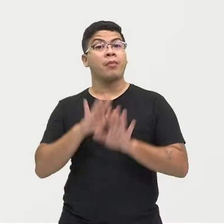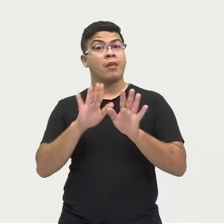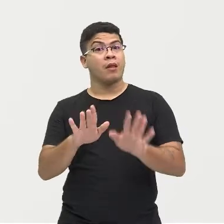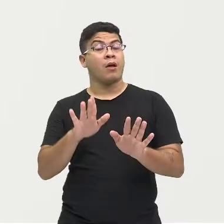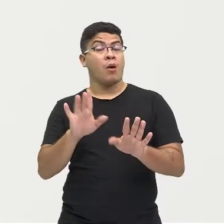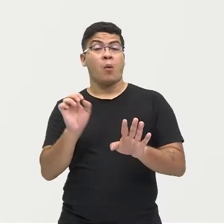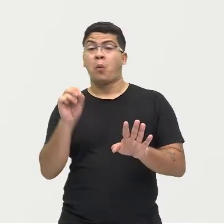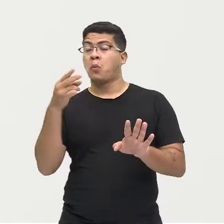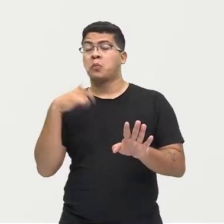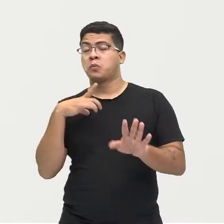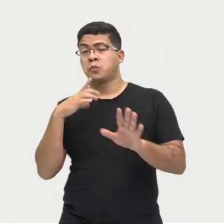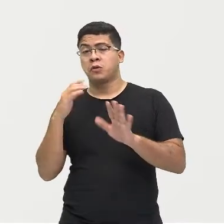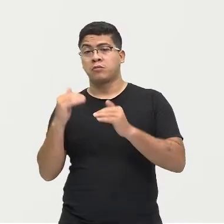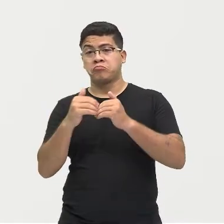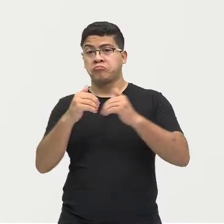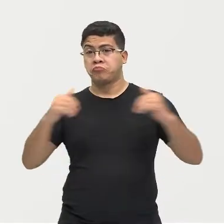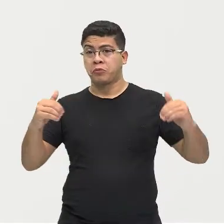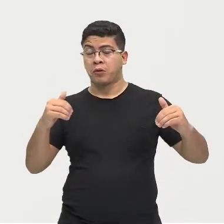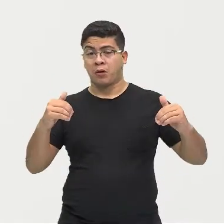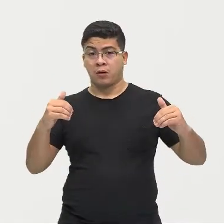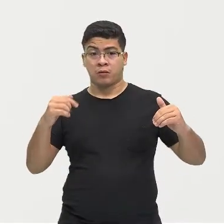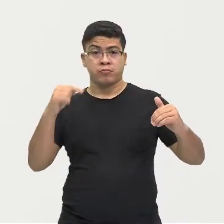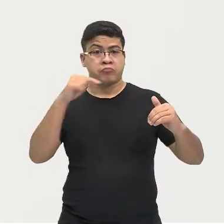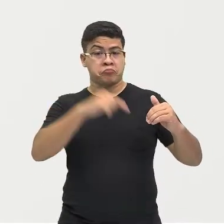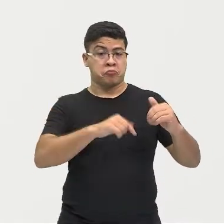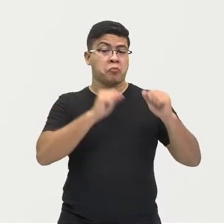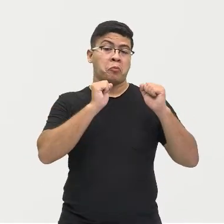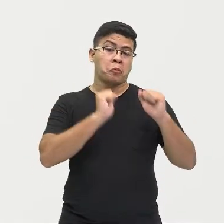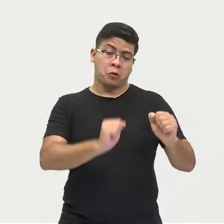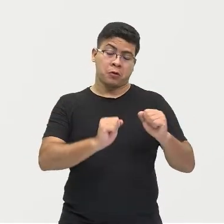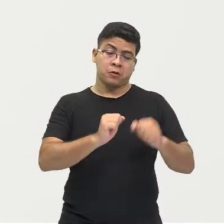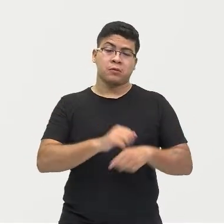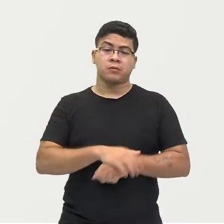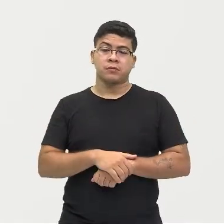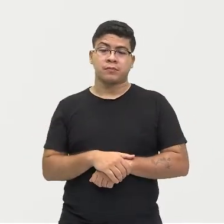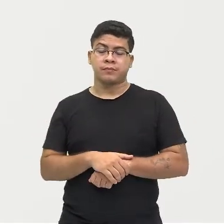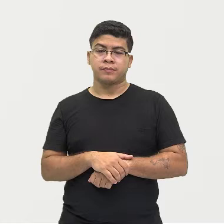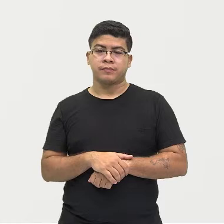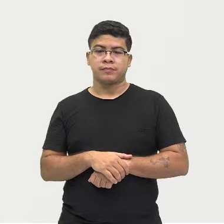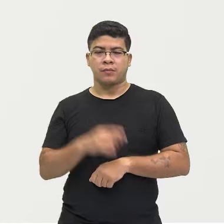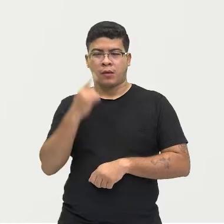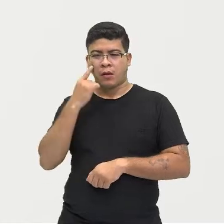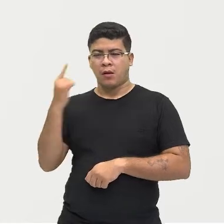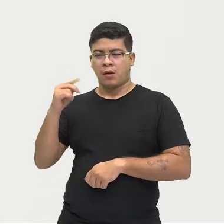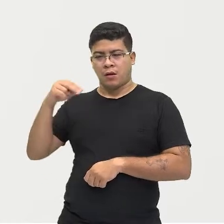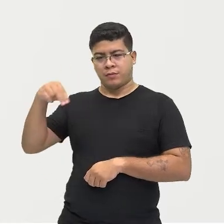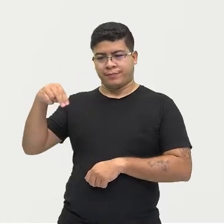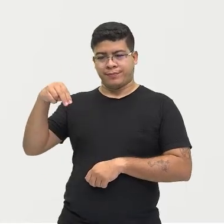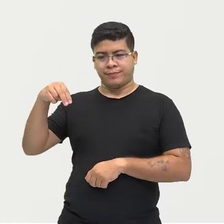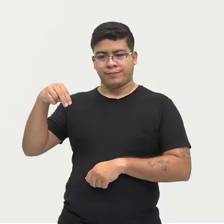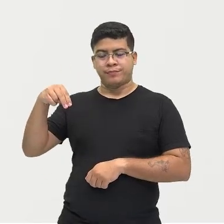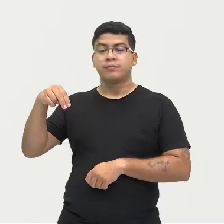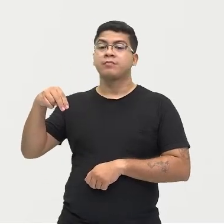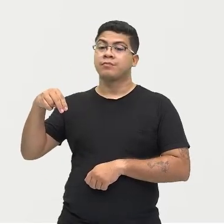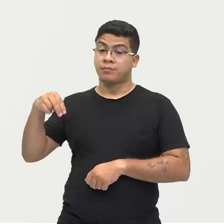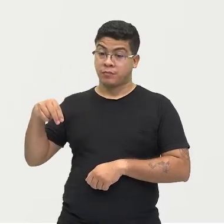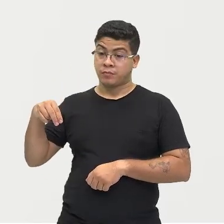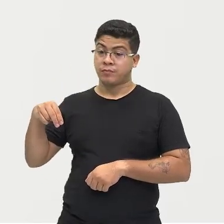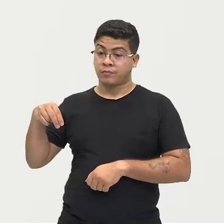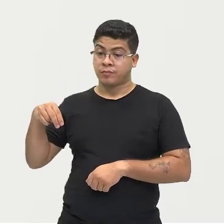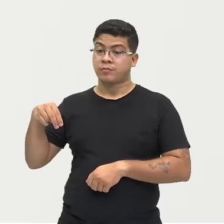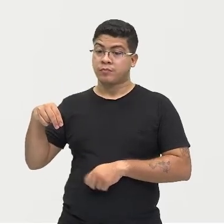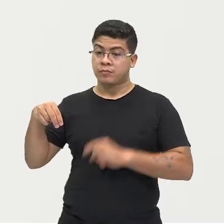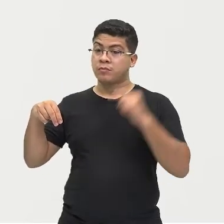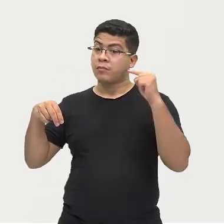fazer separadamente, como esse outro. Tá aqui o nitrogênio, ele é a parte central